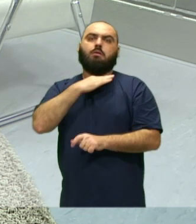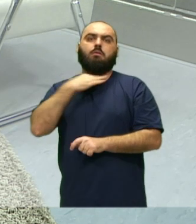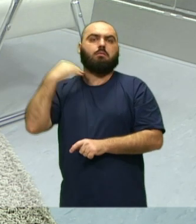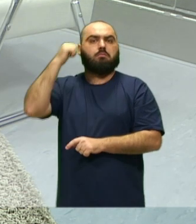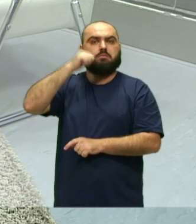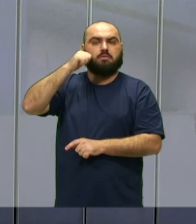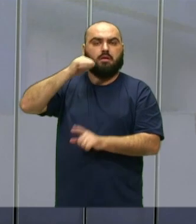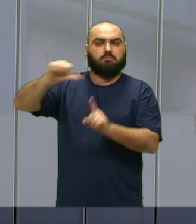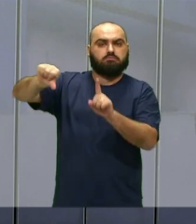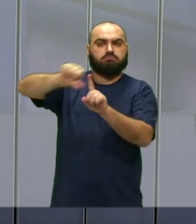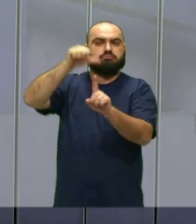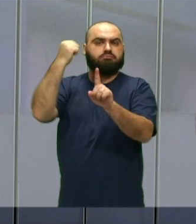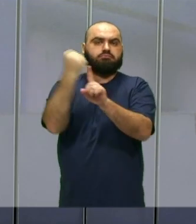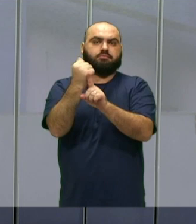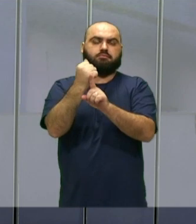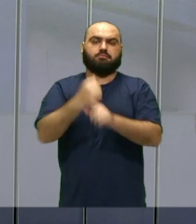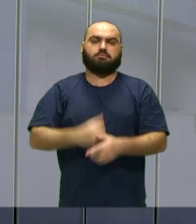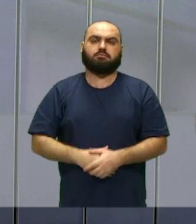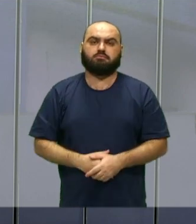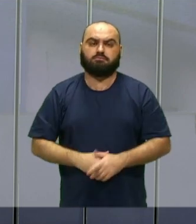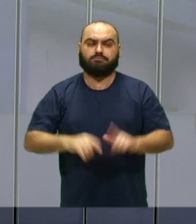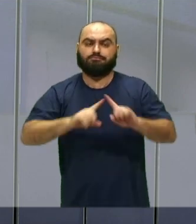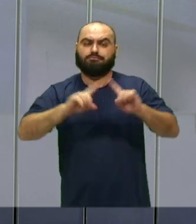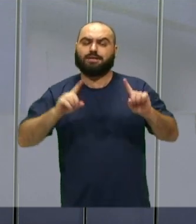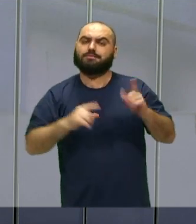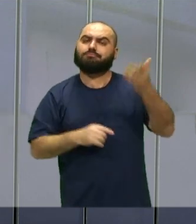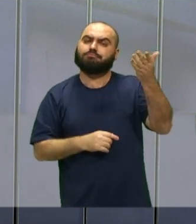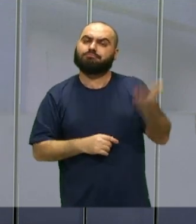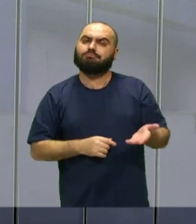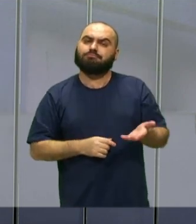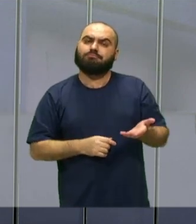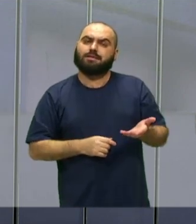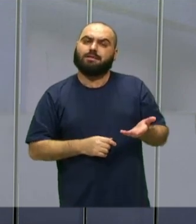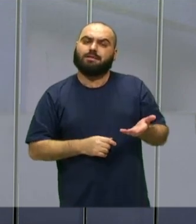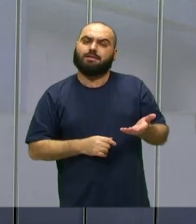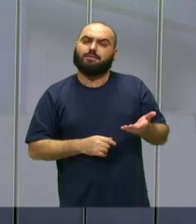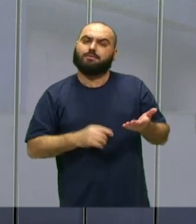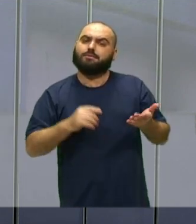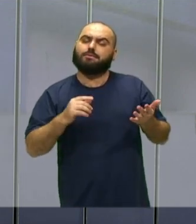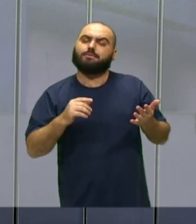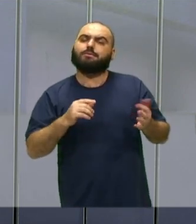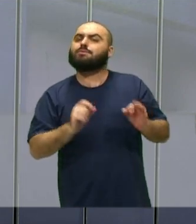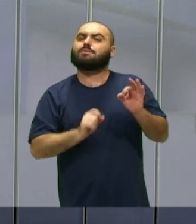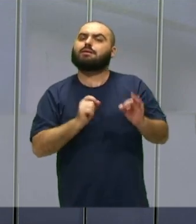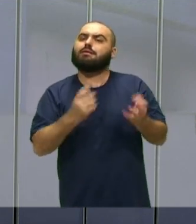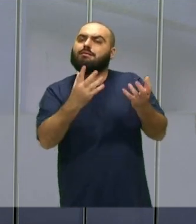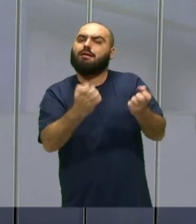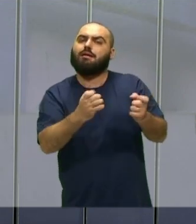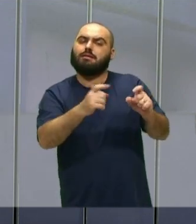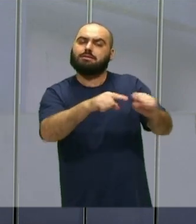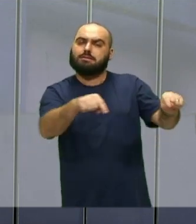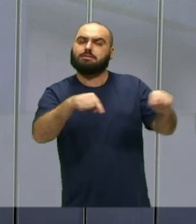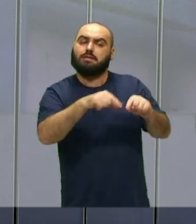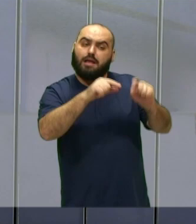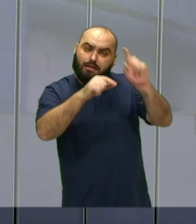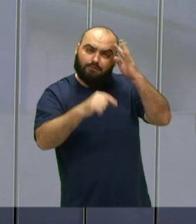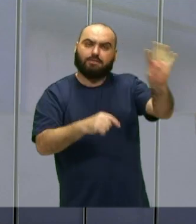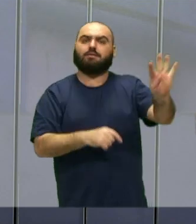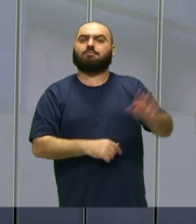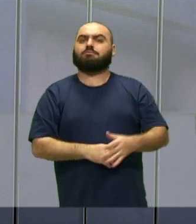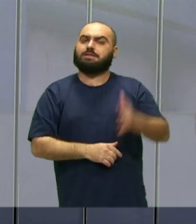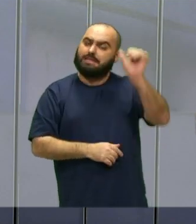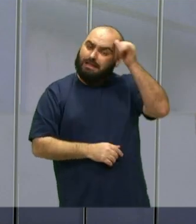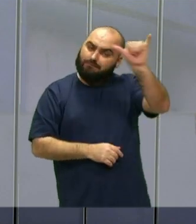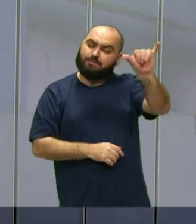não me engano. Mas o que acontece nessa história toda? A gente quer evitar. Então, o nosso gabinete fez o quê? A gente propôs, e isso foi